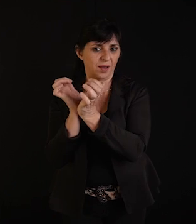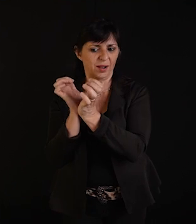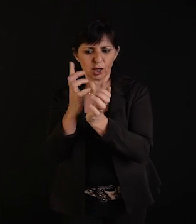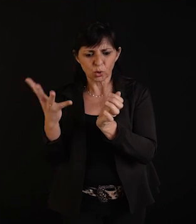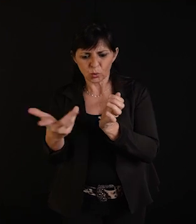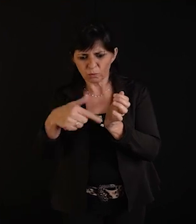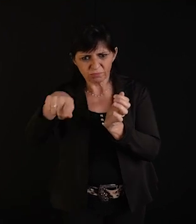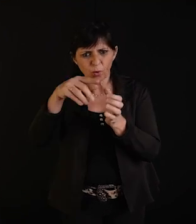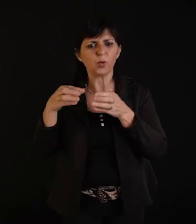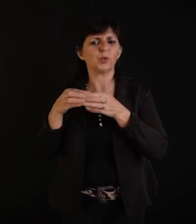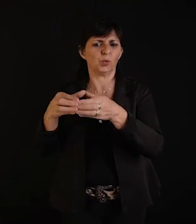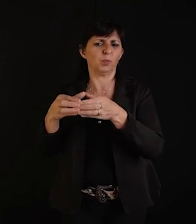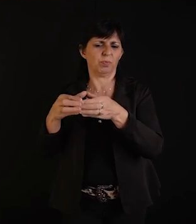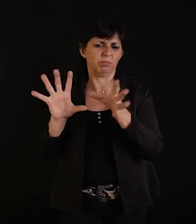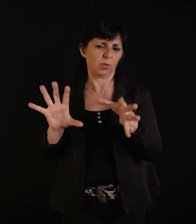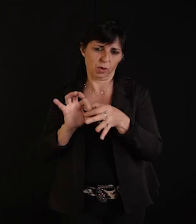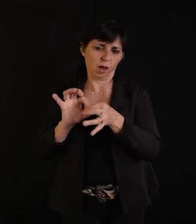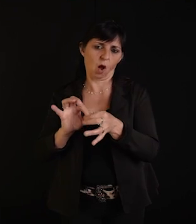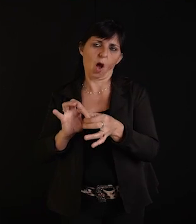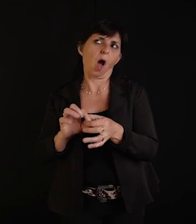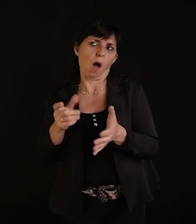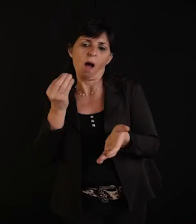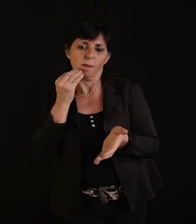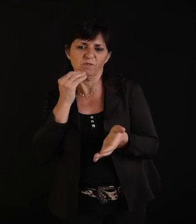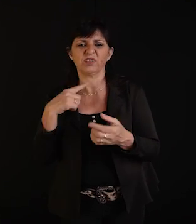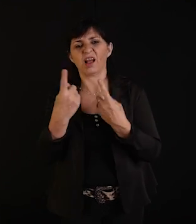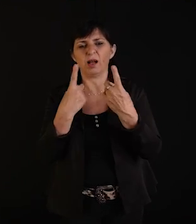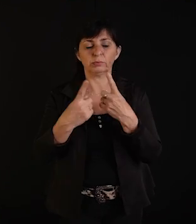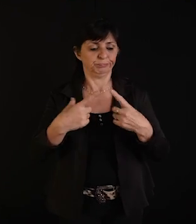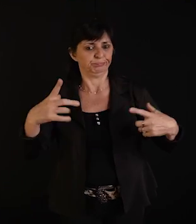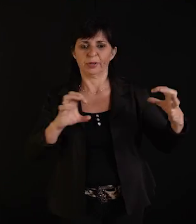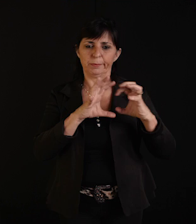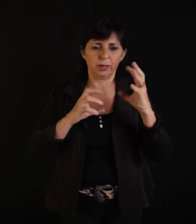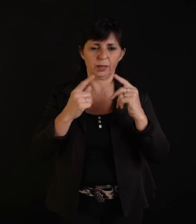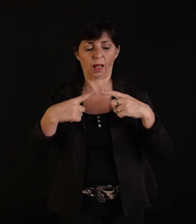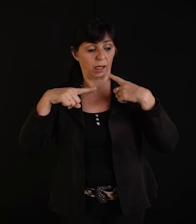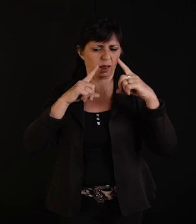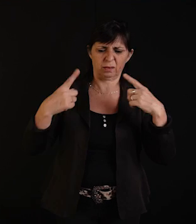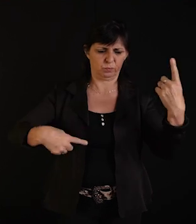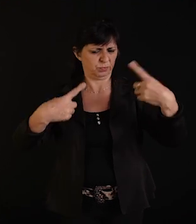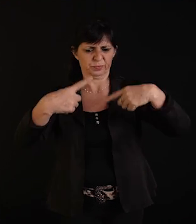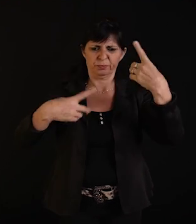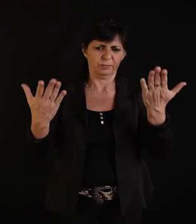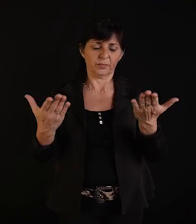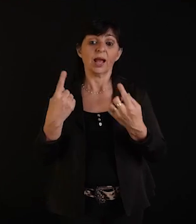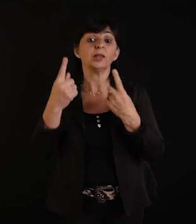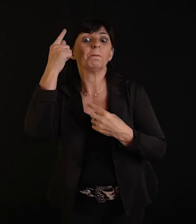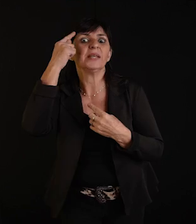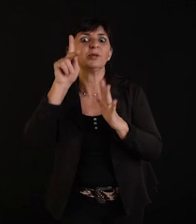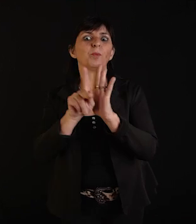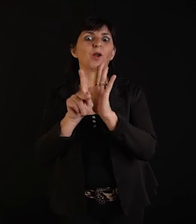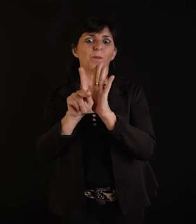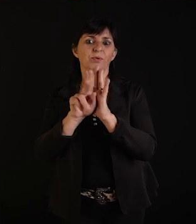tudo bem. Lógico, tem as brigas, né? Cada um pensa de uma maneira, são pensamentos distintos. É, o importante é se dar bem no